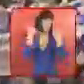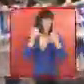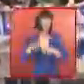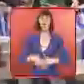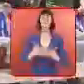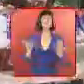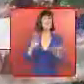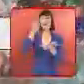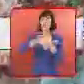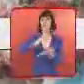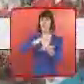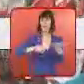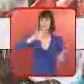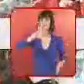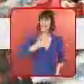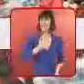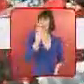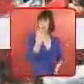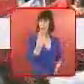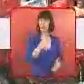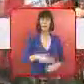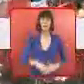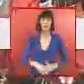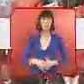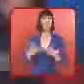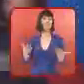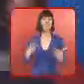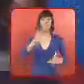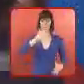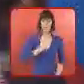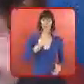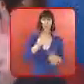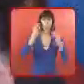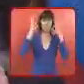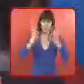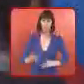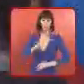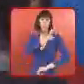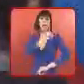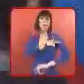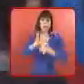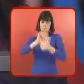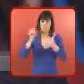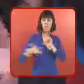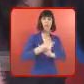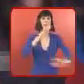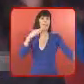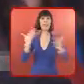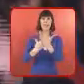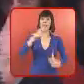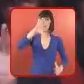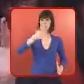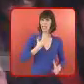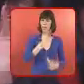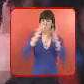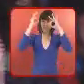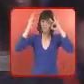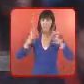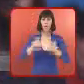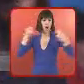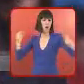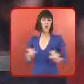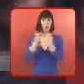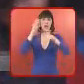vida melhor. Vote CDU. A CDU é a força da mudança. A CDU é